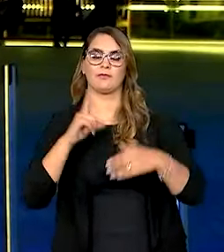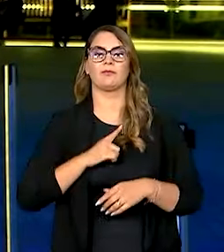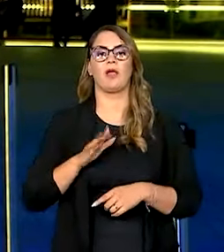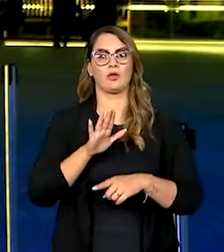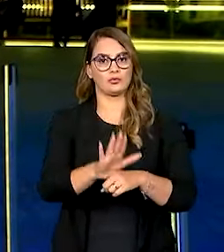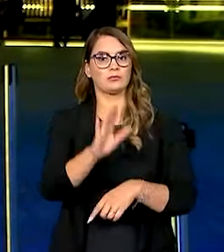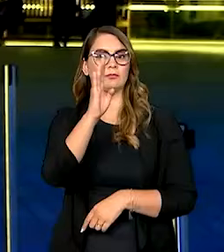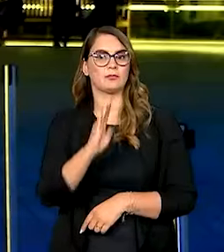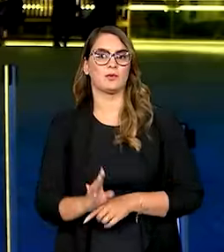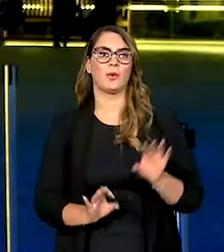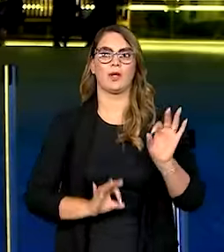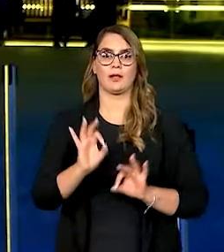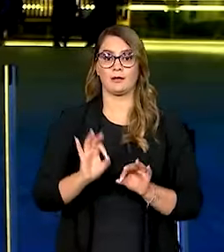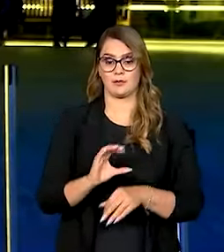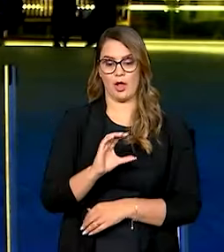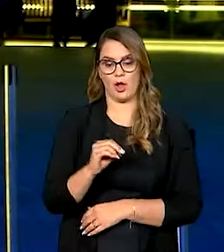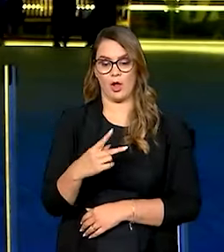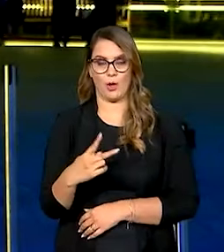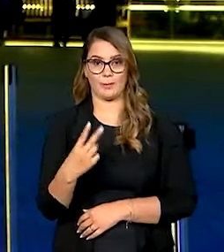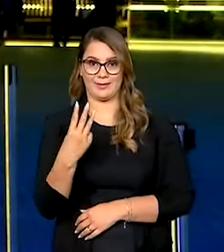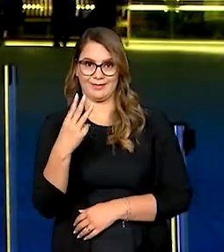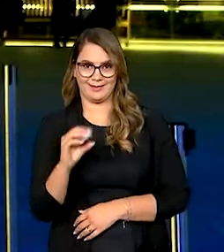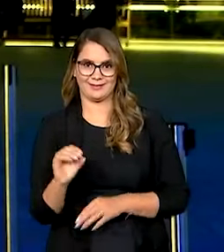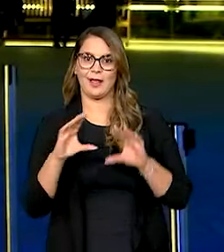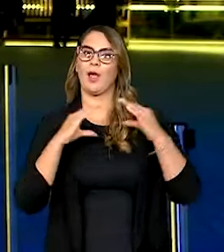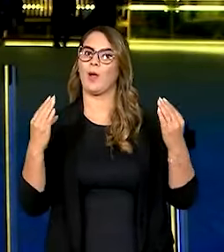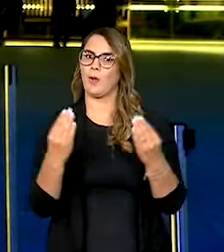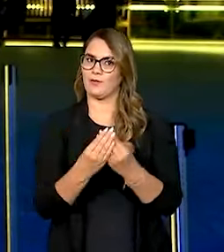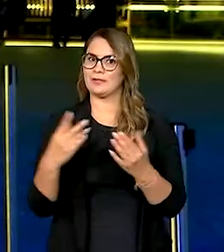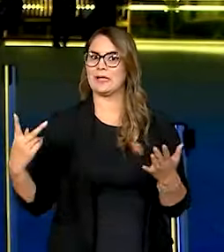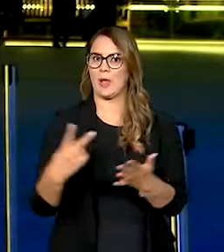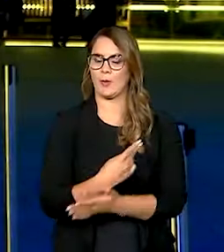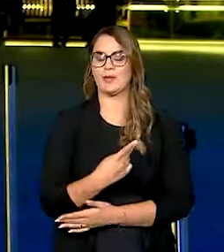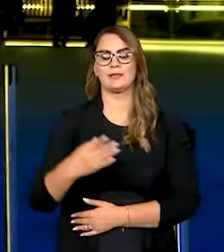ajudar o Brasil a organizar a COP30, conferência que será realizada em Belém do Pará.